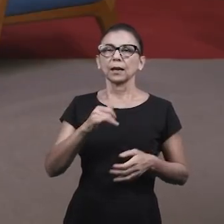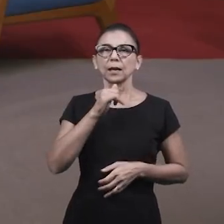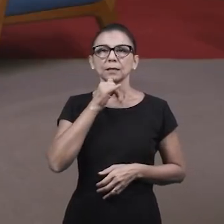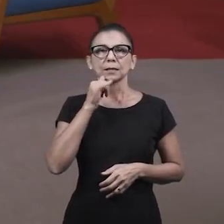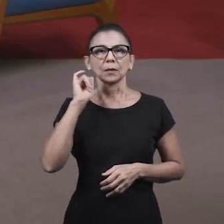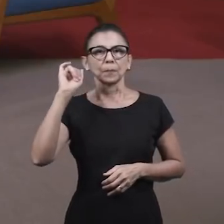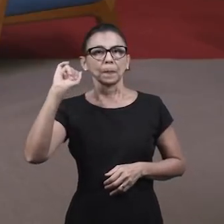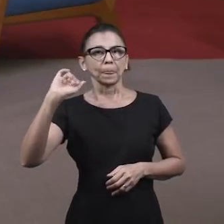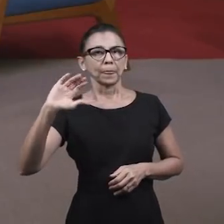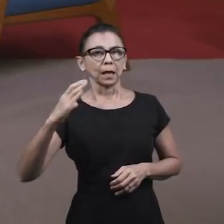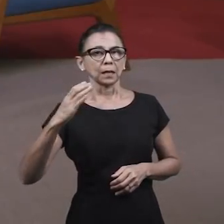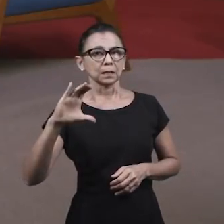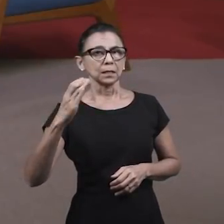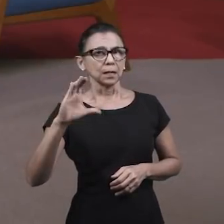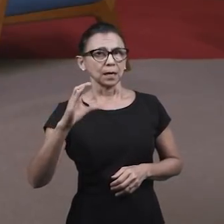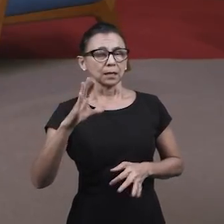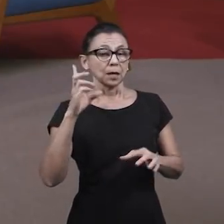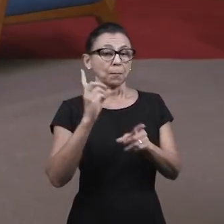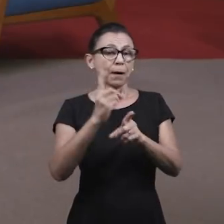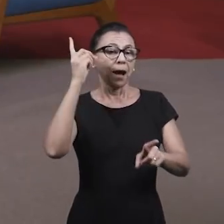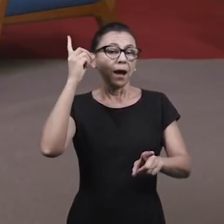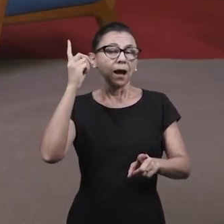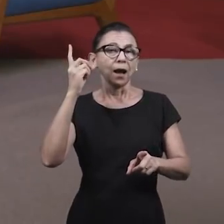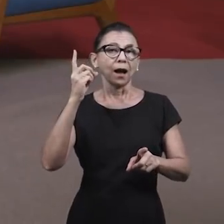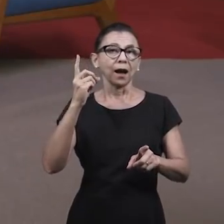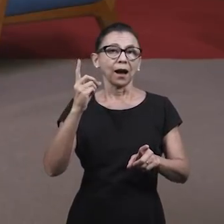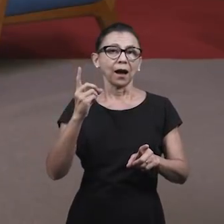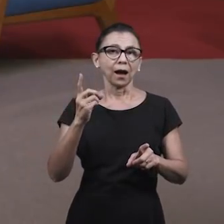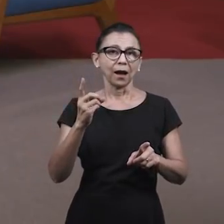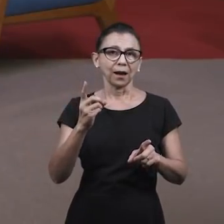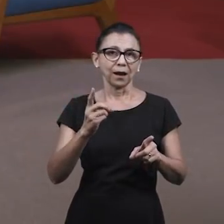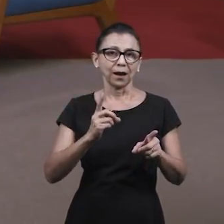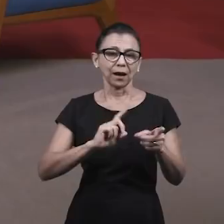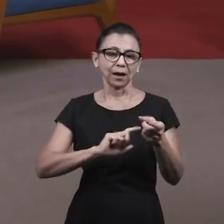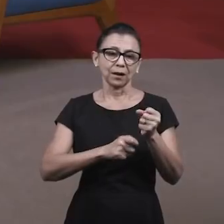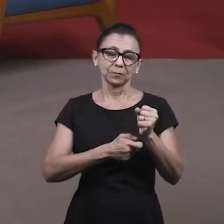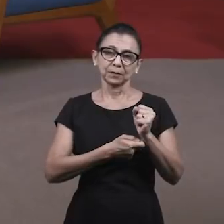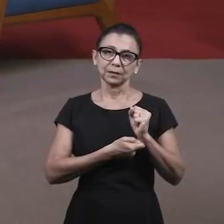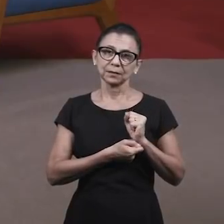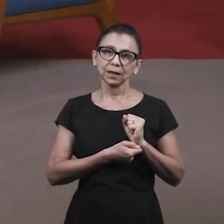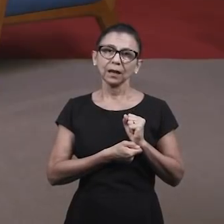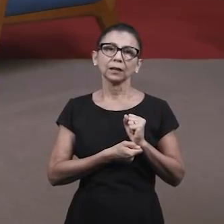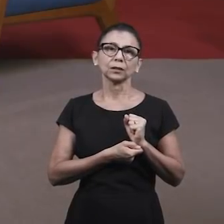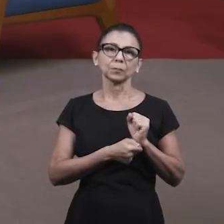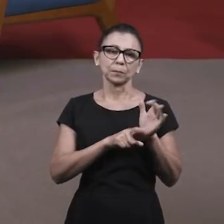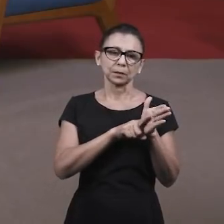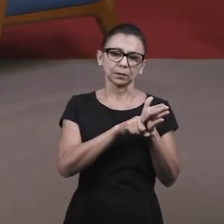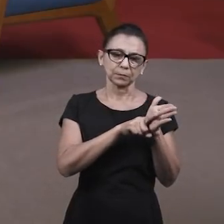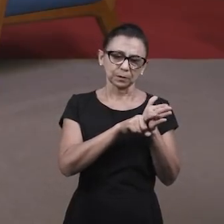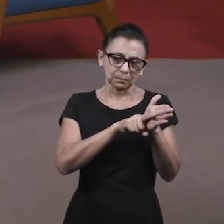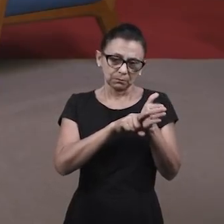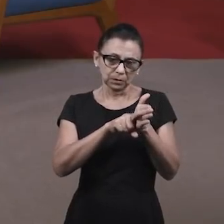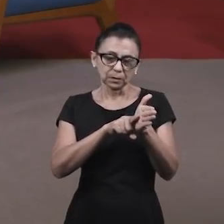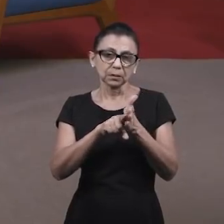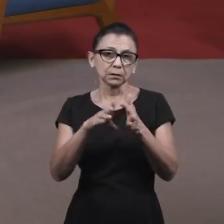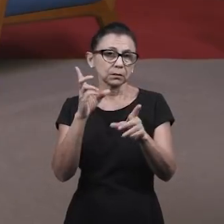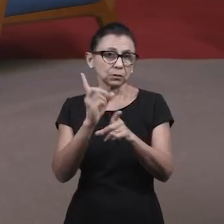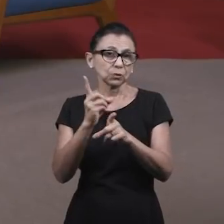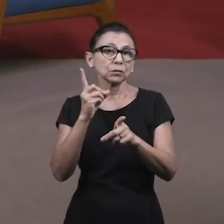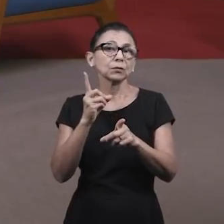ser revelado pelo Espírito Santo. E essa revelação só se